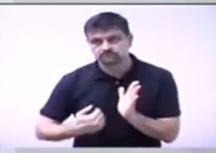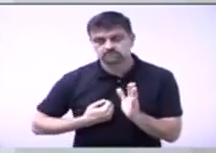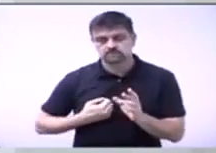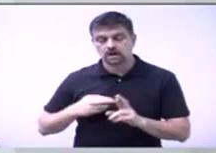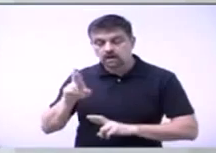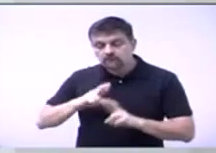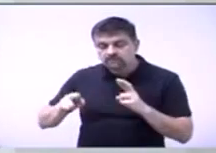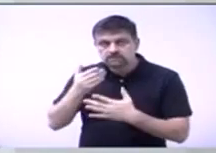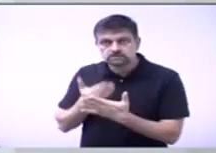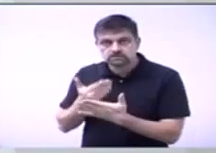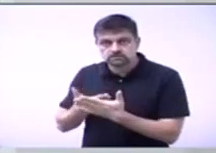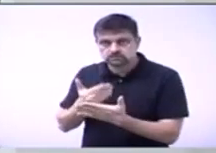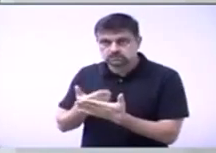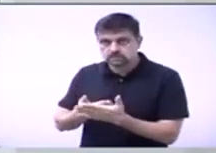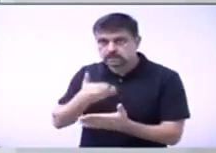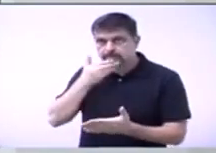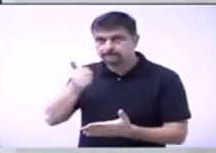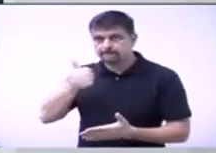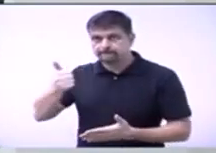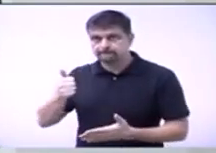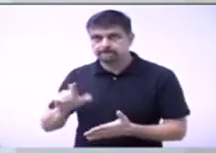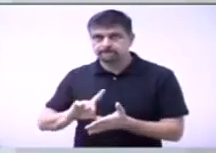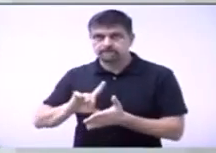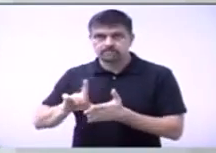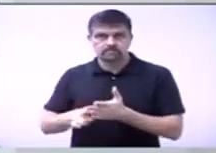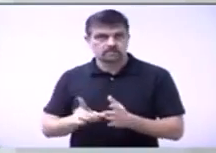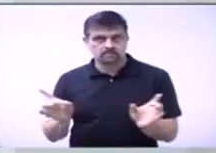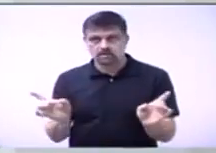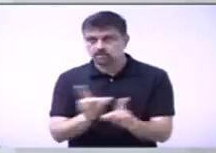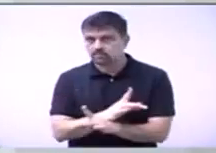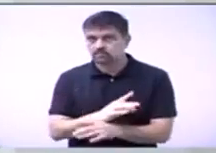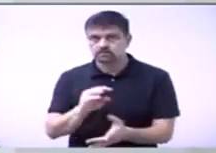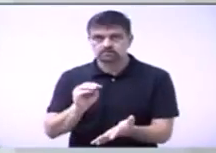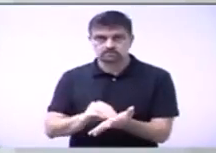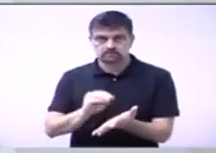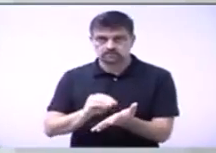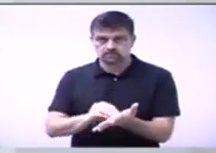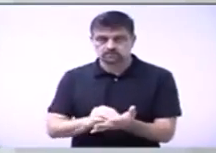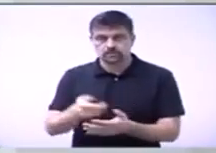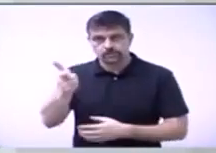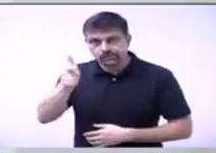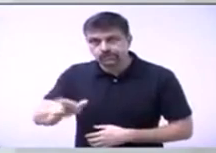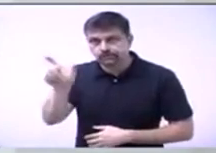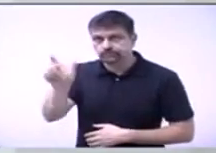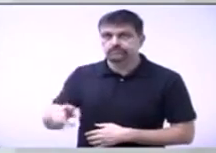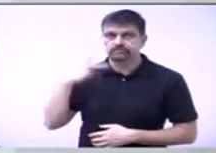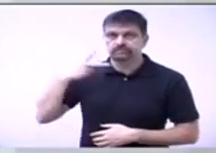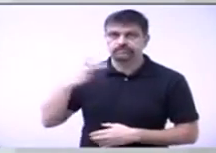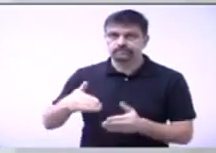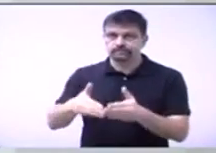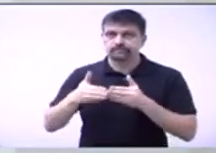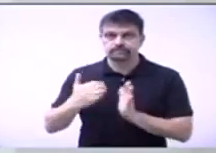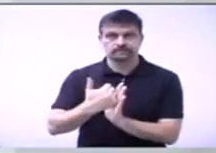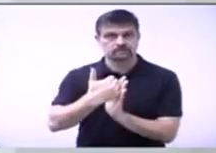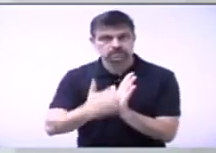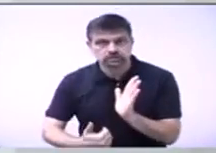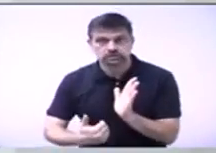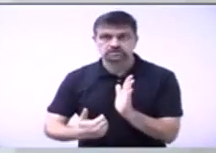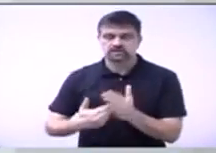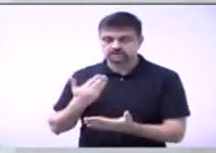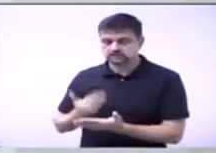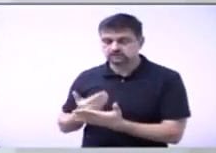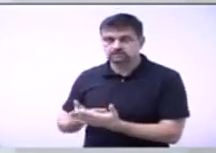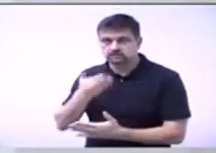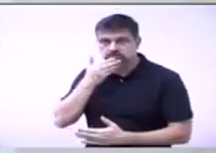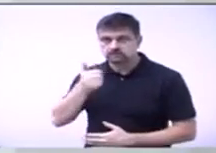também de fevereiro, quando novamente a votação não foi concluída devido a um segundo pedido de vista. E eu quero lembrá-los que